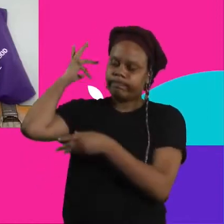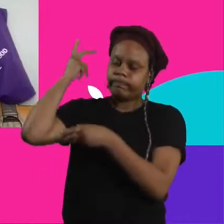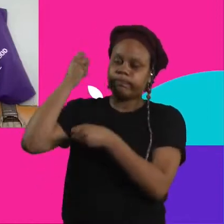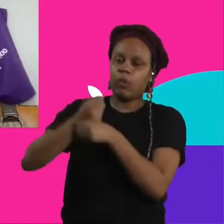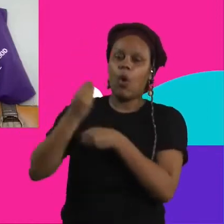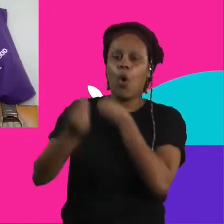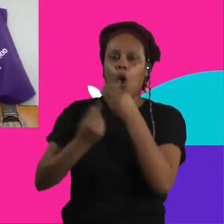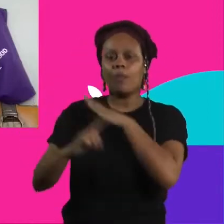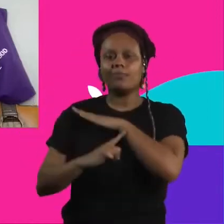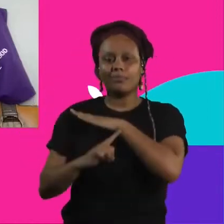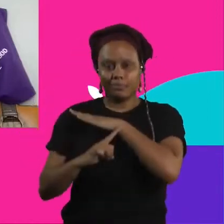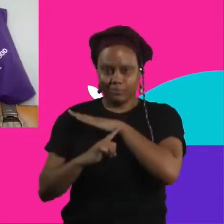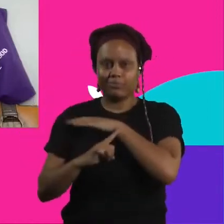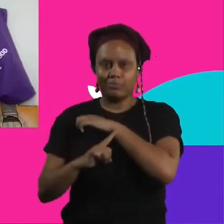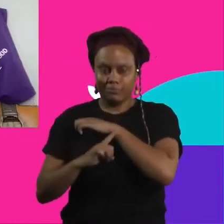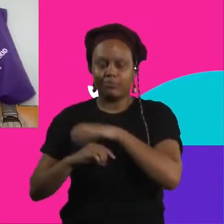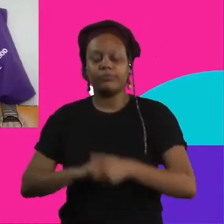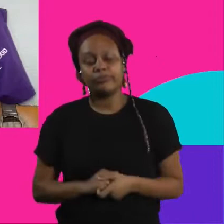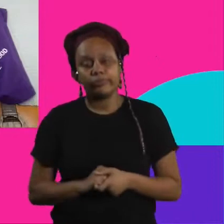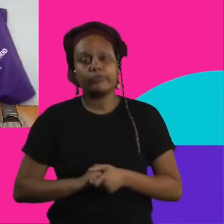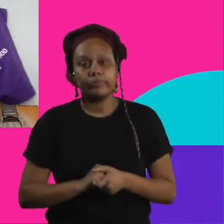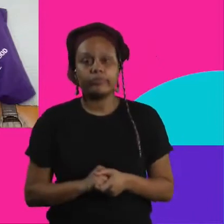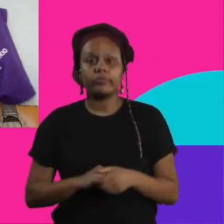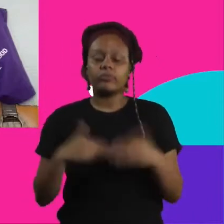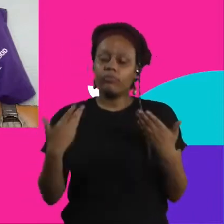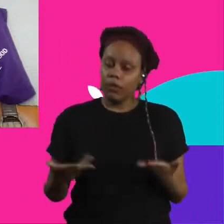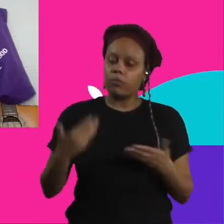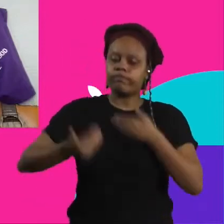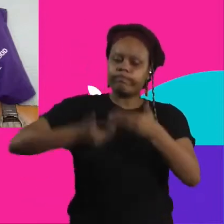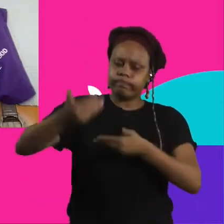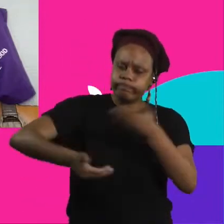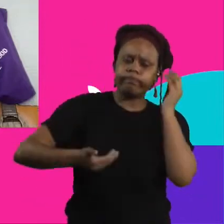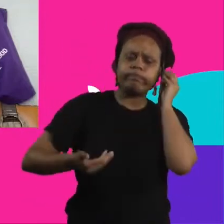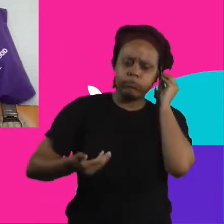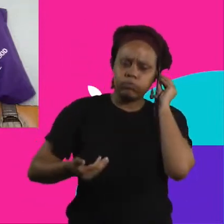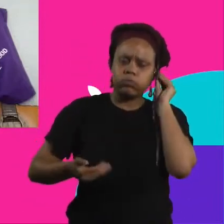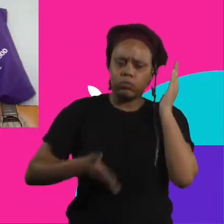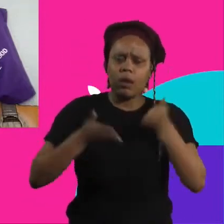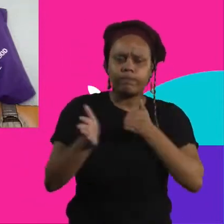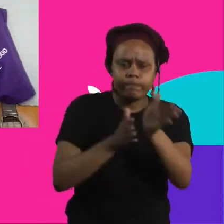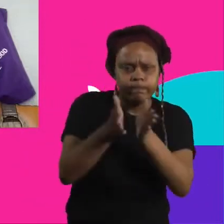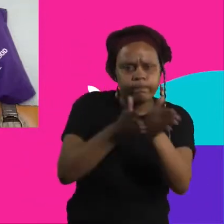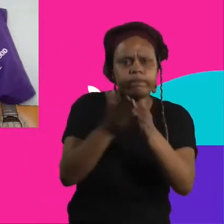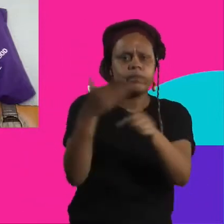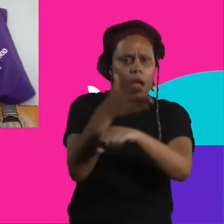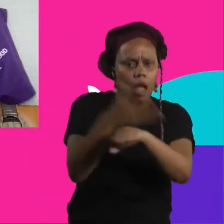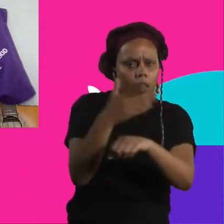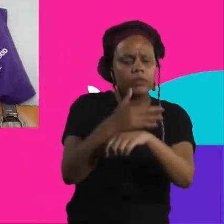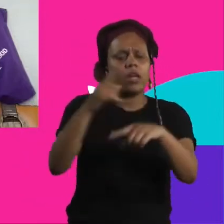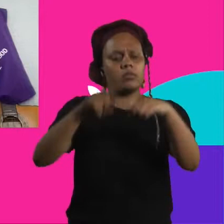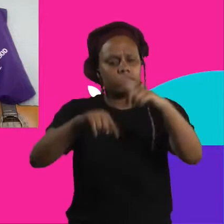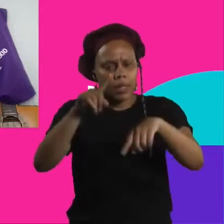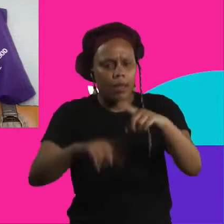usuário, como um correntista, né? Então, acaba que acelera o acesso a determinados produtos, serviços bancários a partir